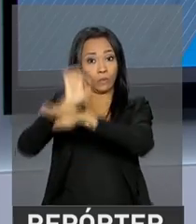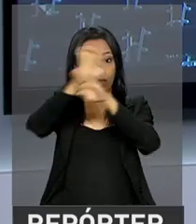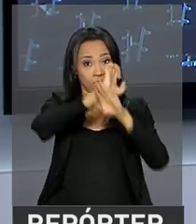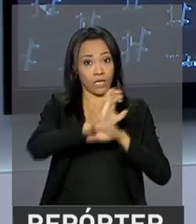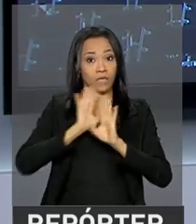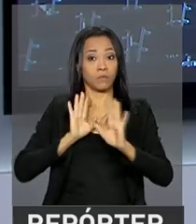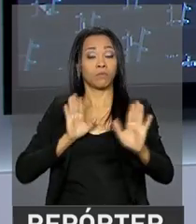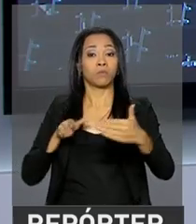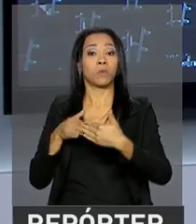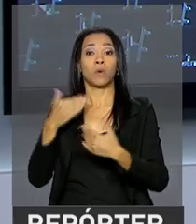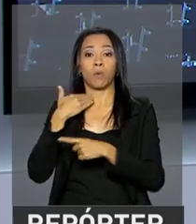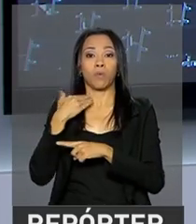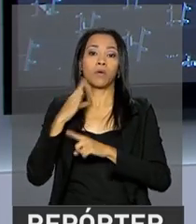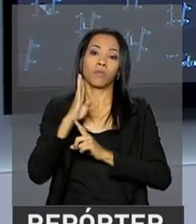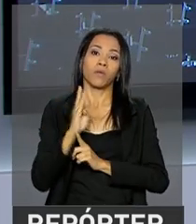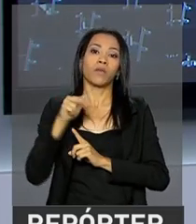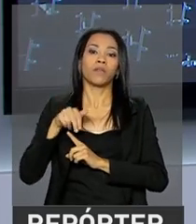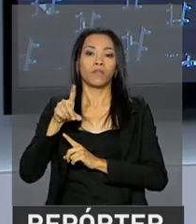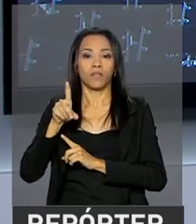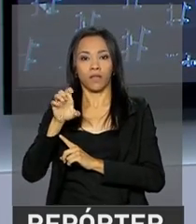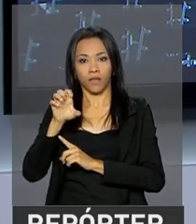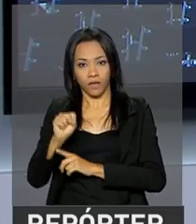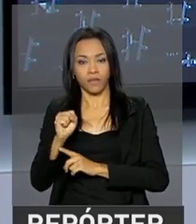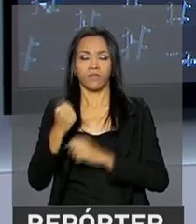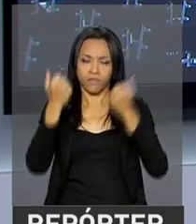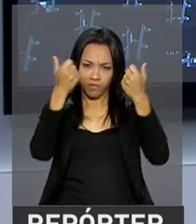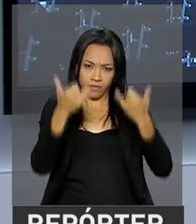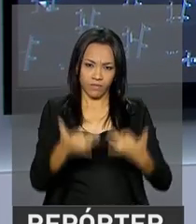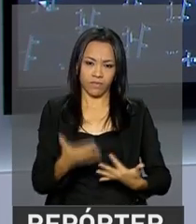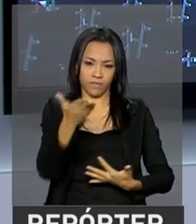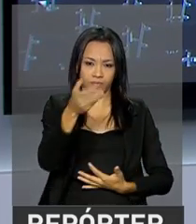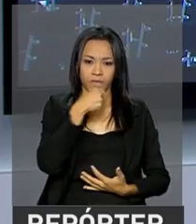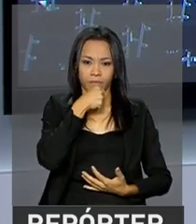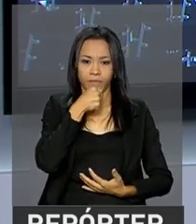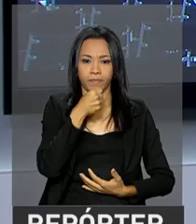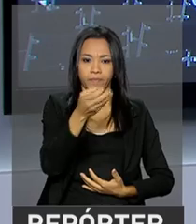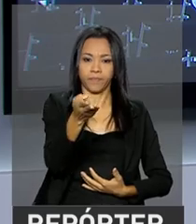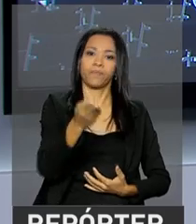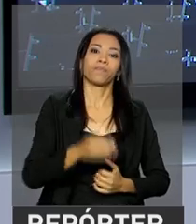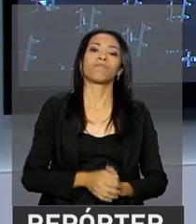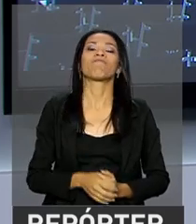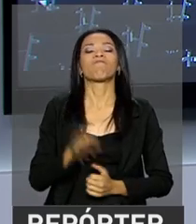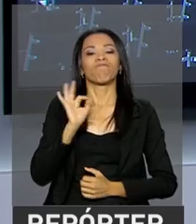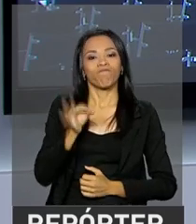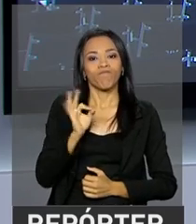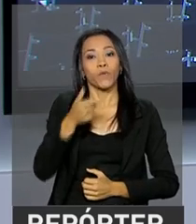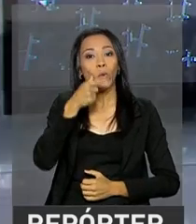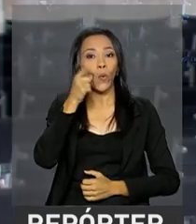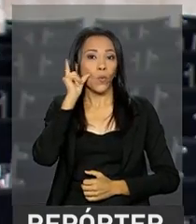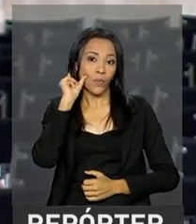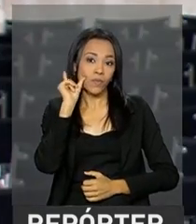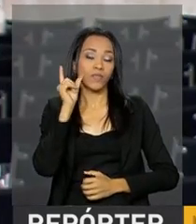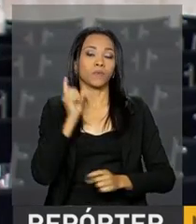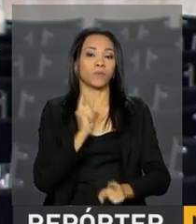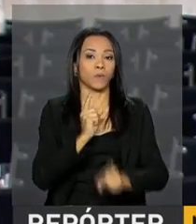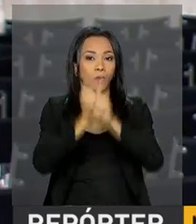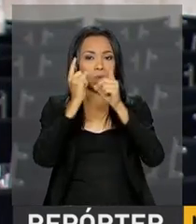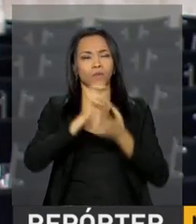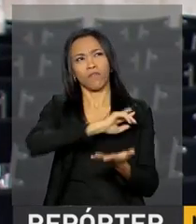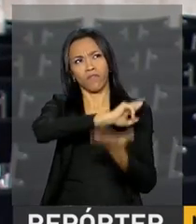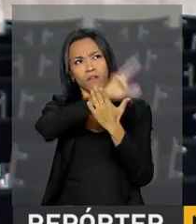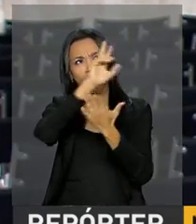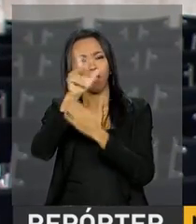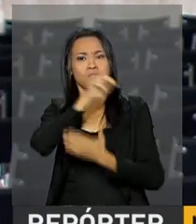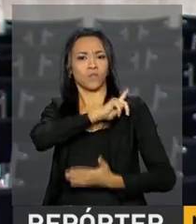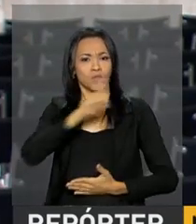então conversar com a máquina obter mais informações para a gente eu vivo oi mara é isso mesmo ontem no encontro governadores